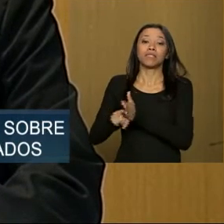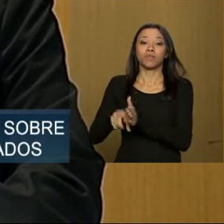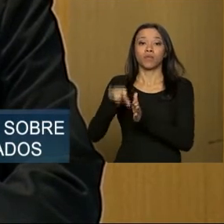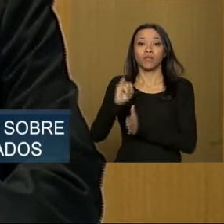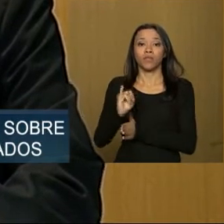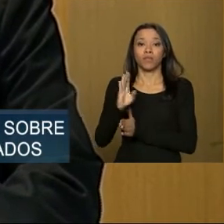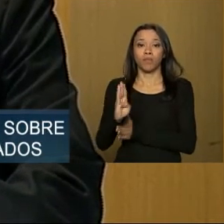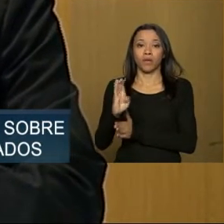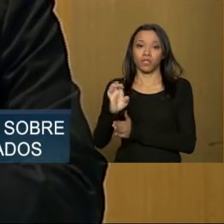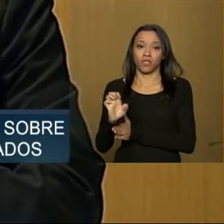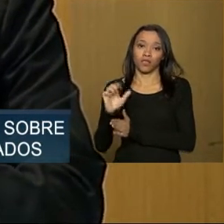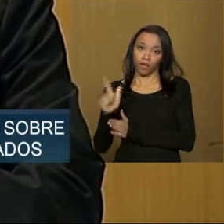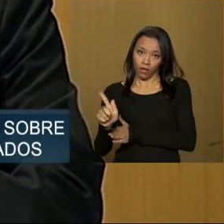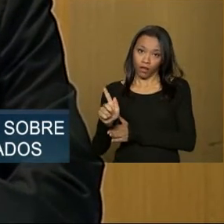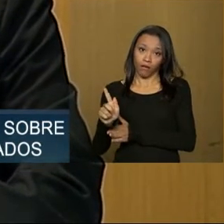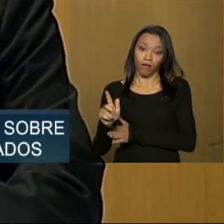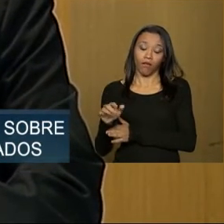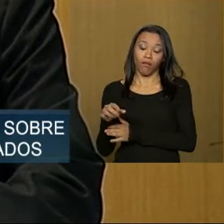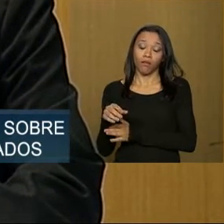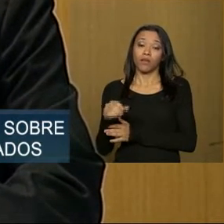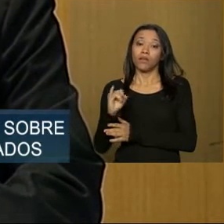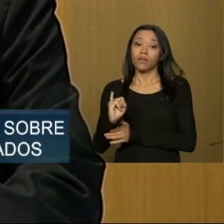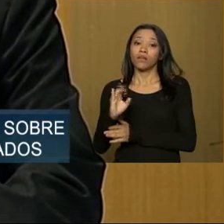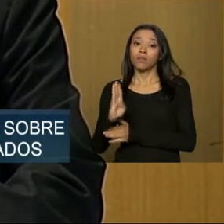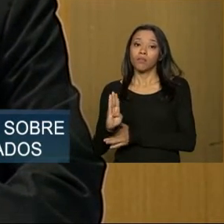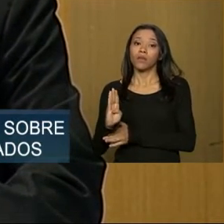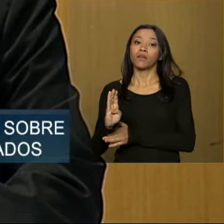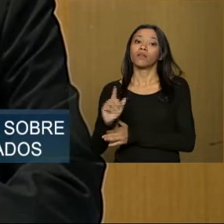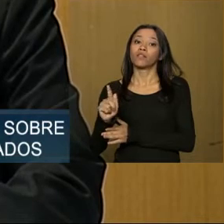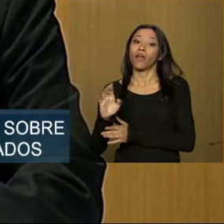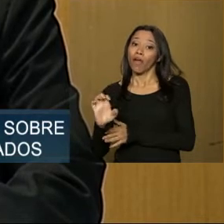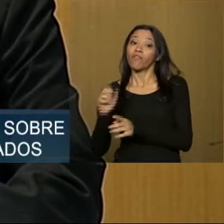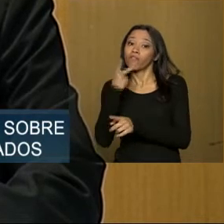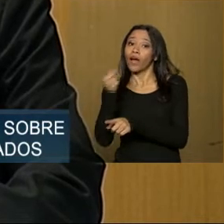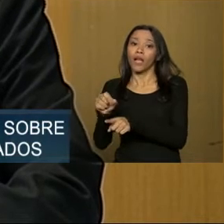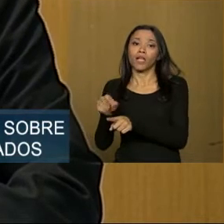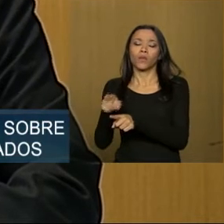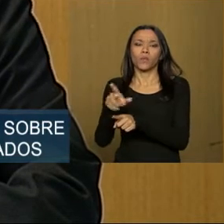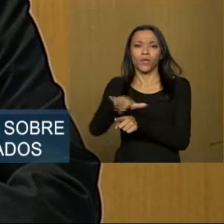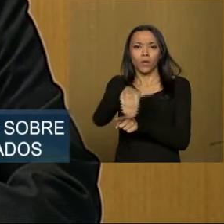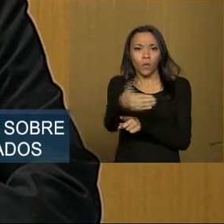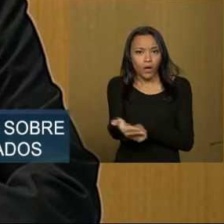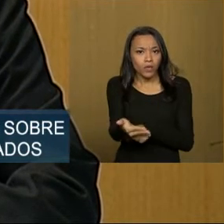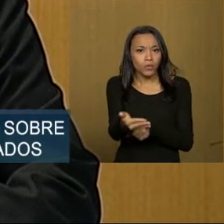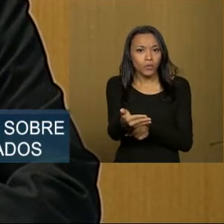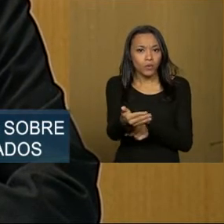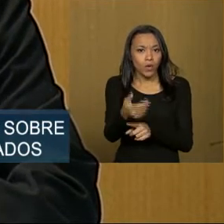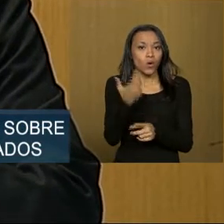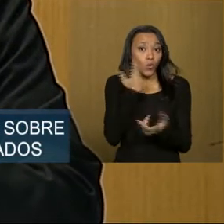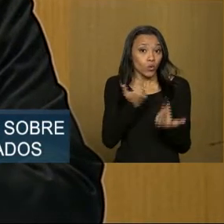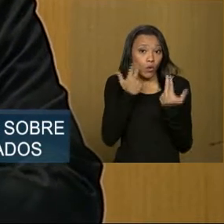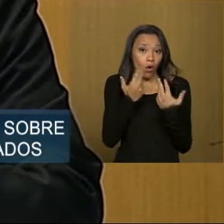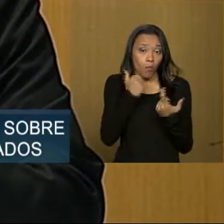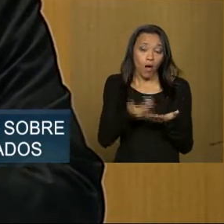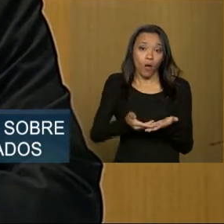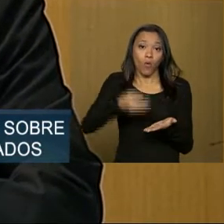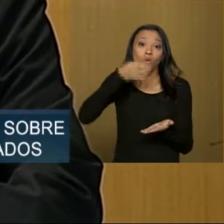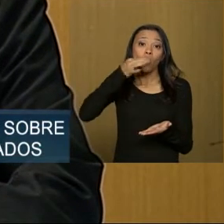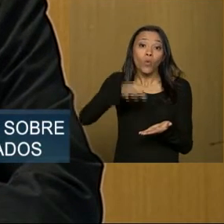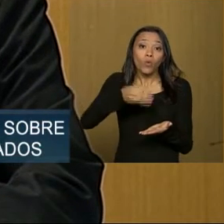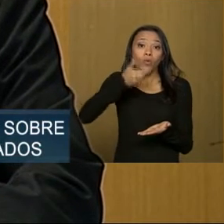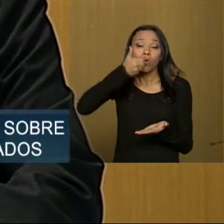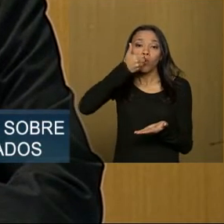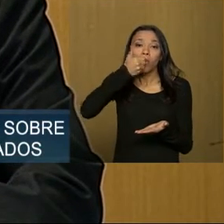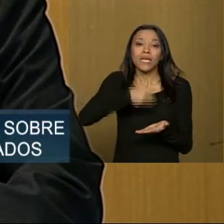consumo médio de sal foi, em 2008, de 12 gramas, quando o recomendado, né, seria de até 5 gramas